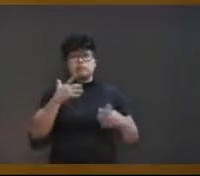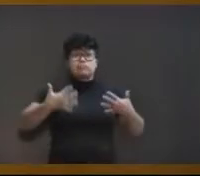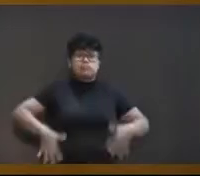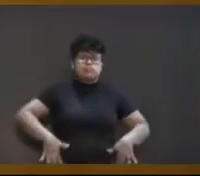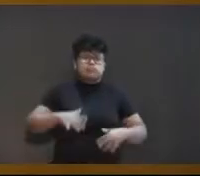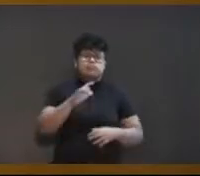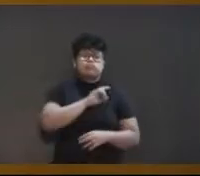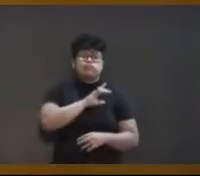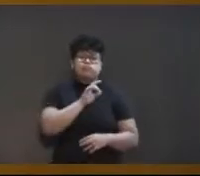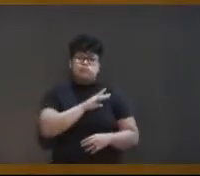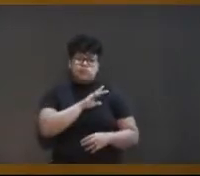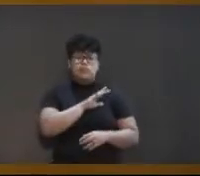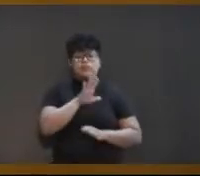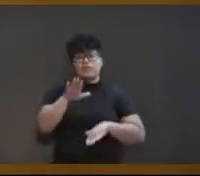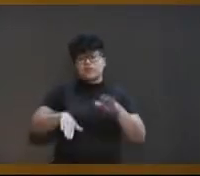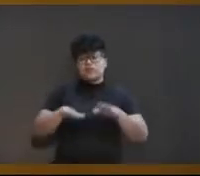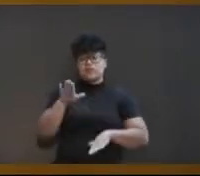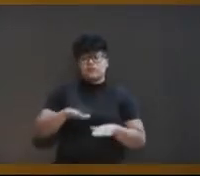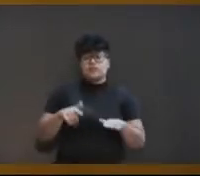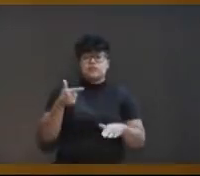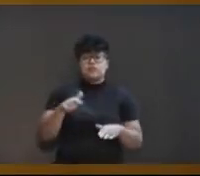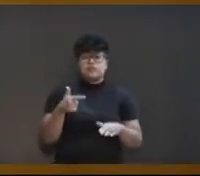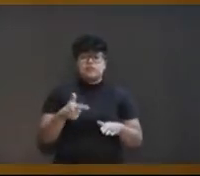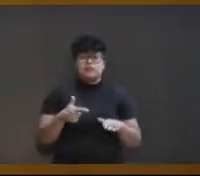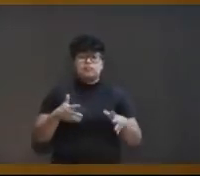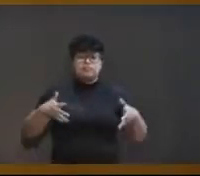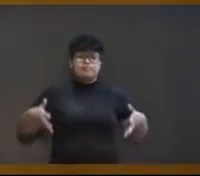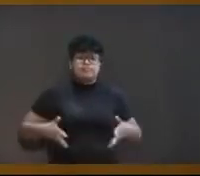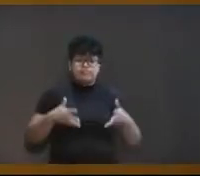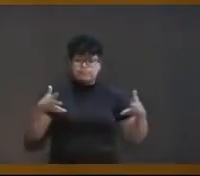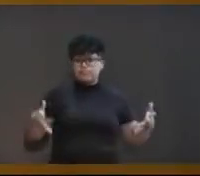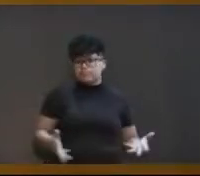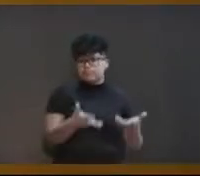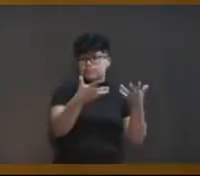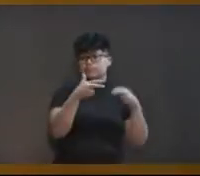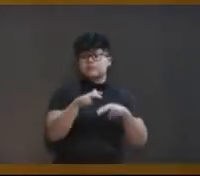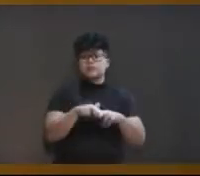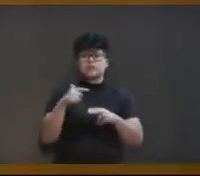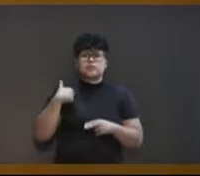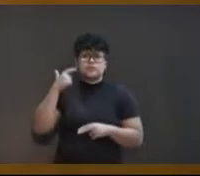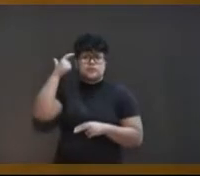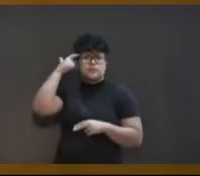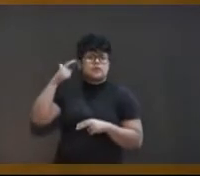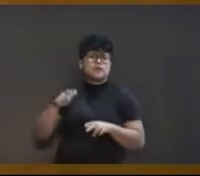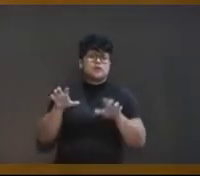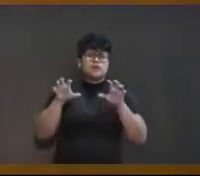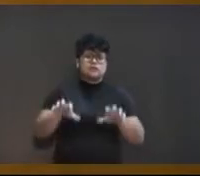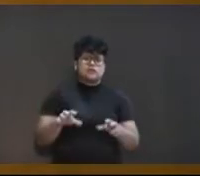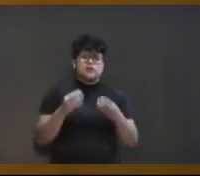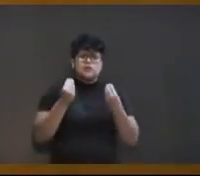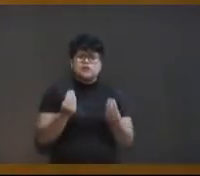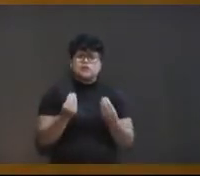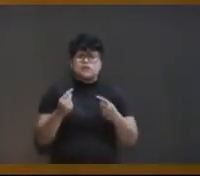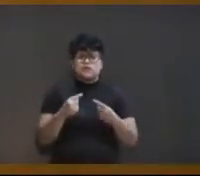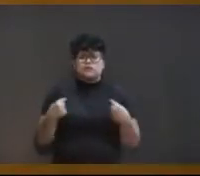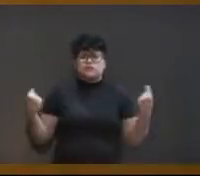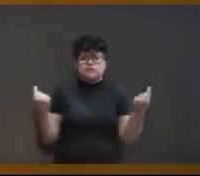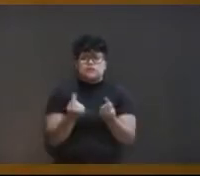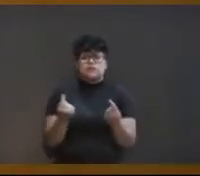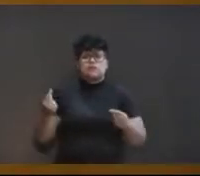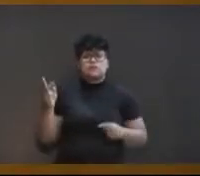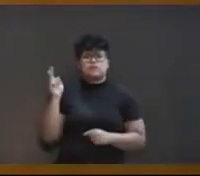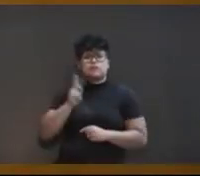e talvez desmotivo bom então a minha pergunta é nesse sentido professora o que nós como